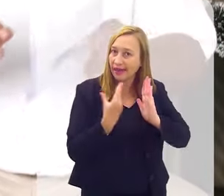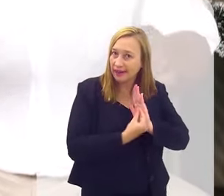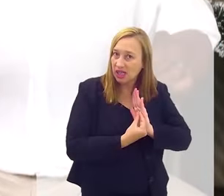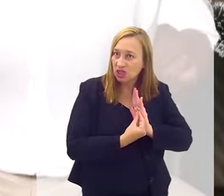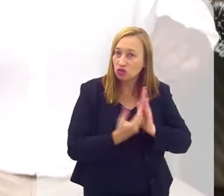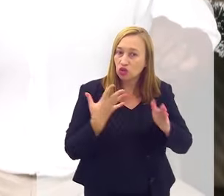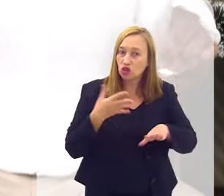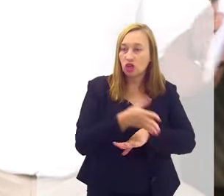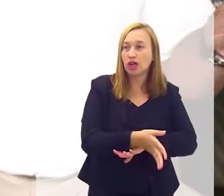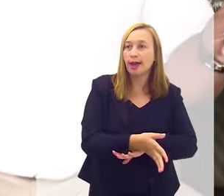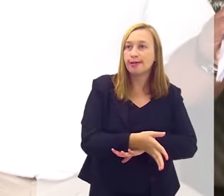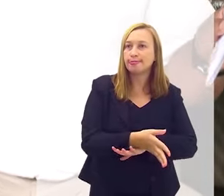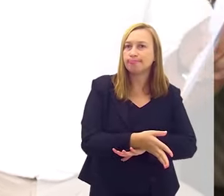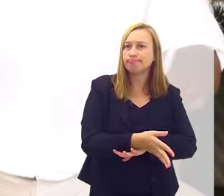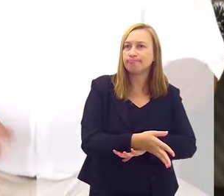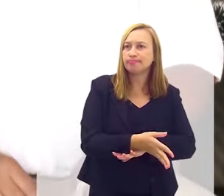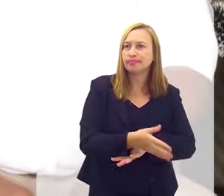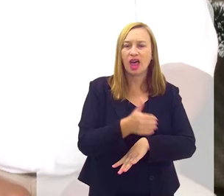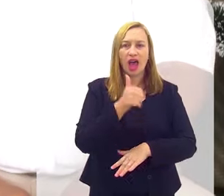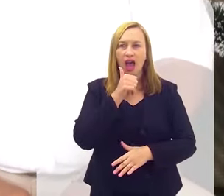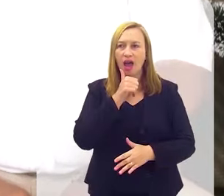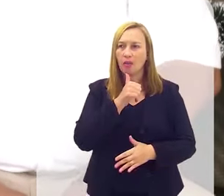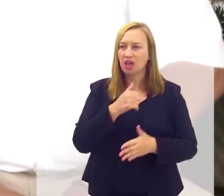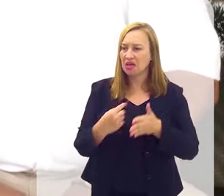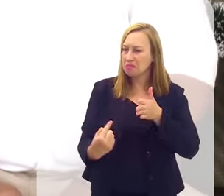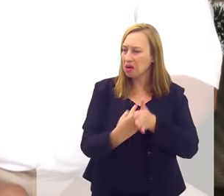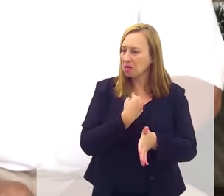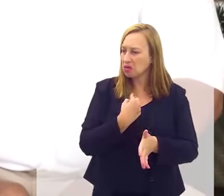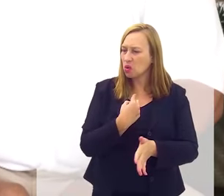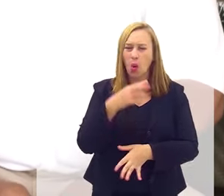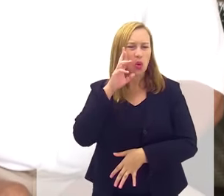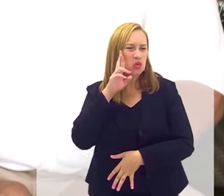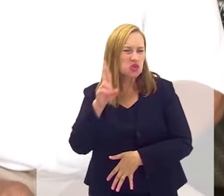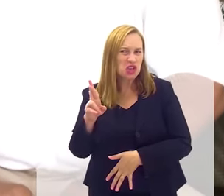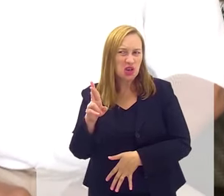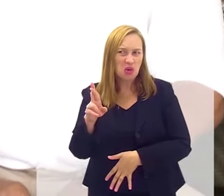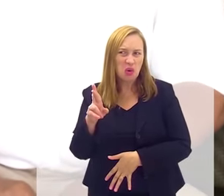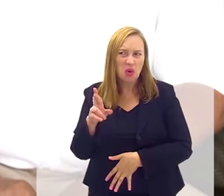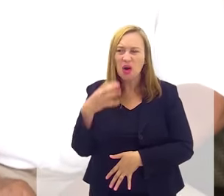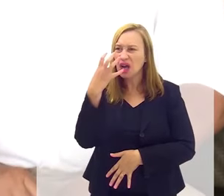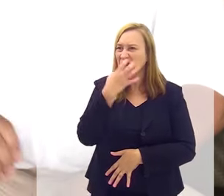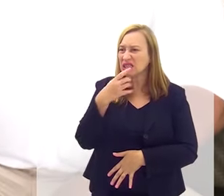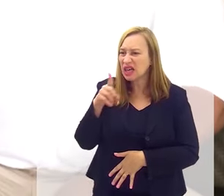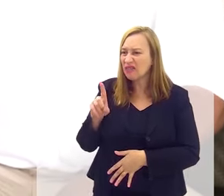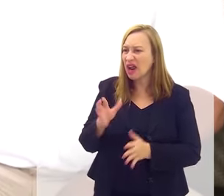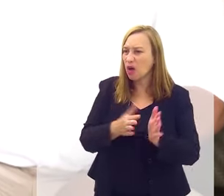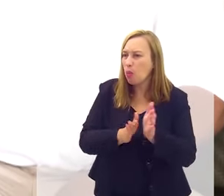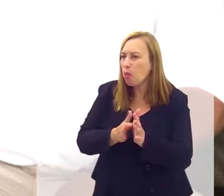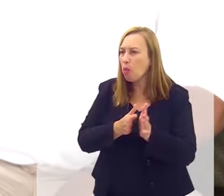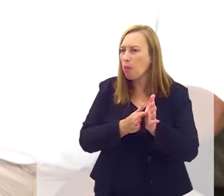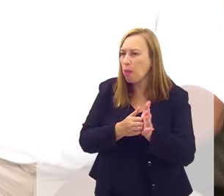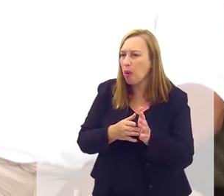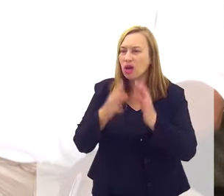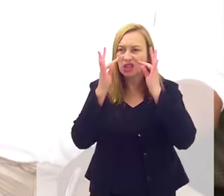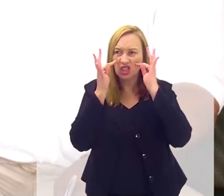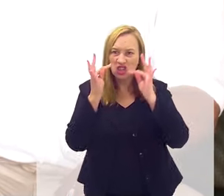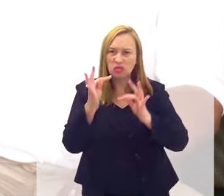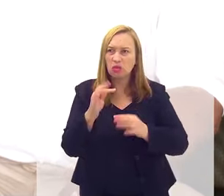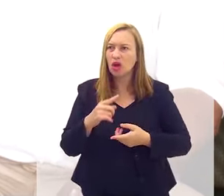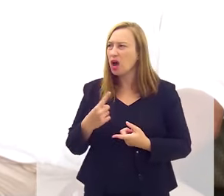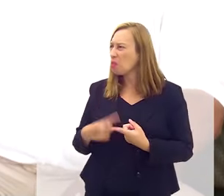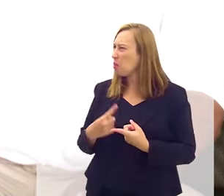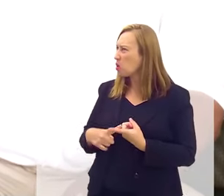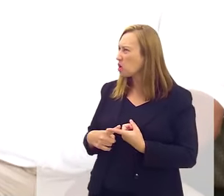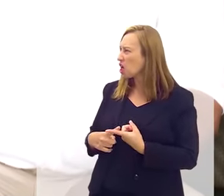engraçada eu fui numa igreja e quando eu cheguei na igreja a moça perguntou o senhor era aquele pagodeiro que ia